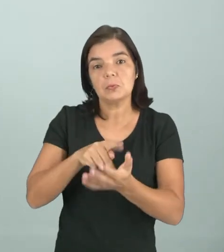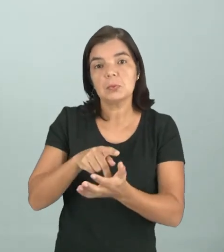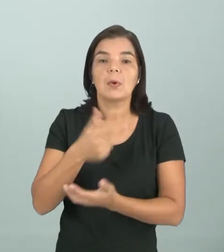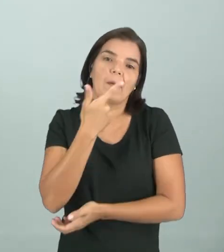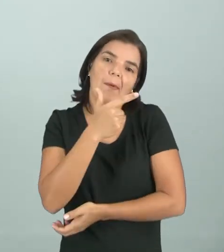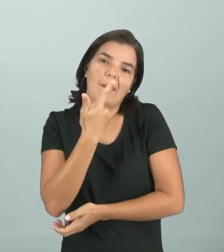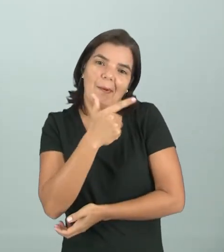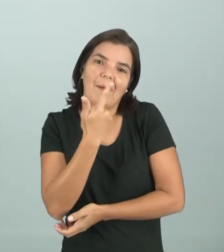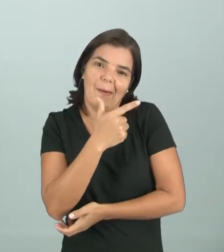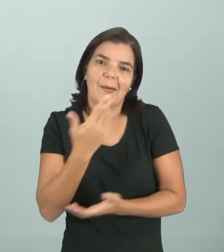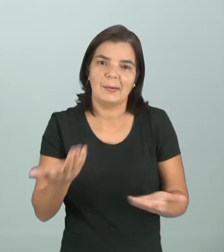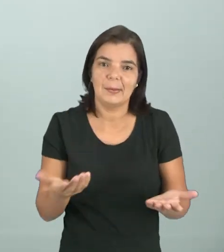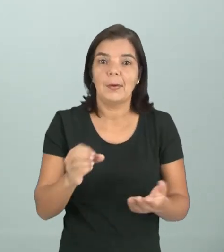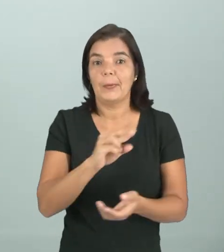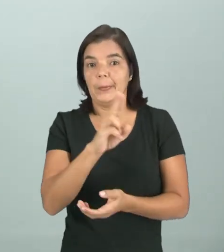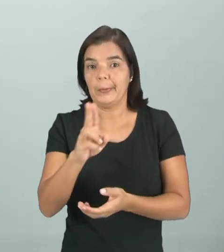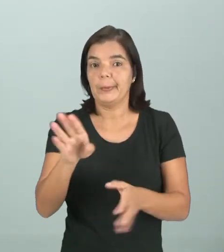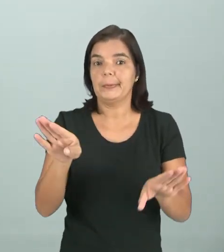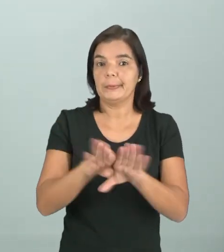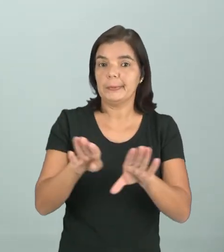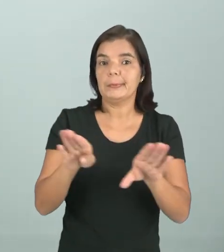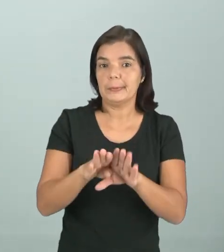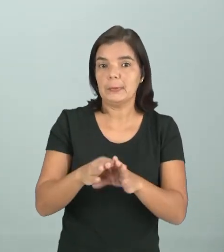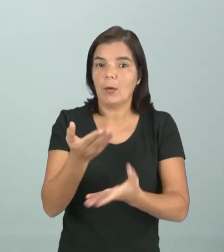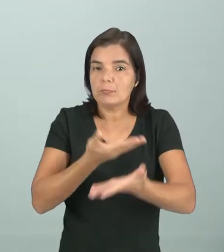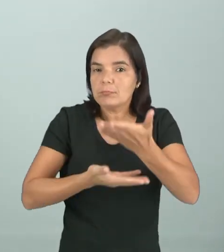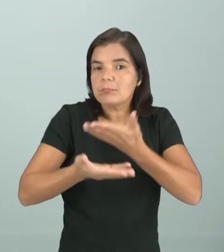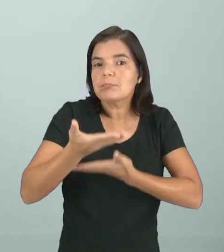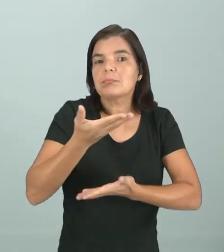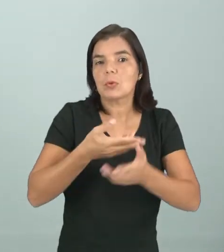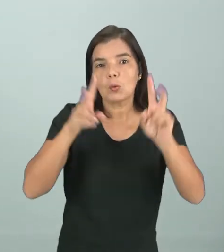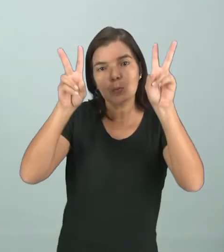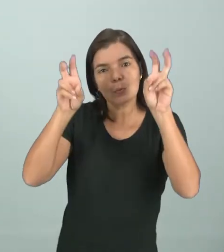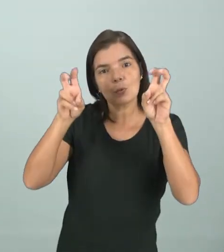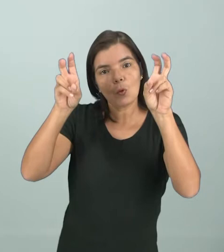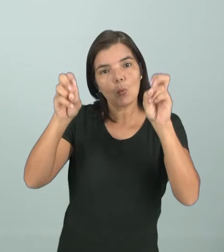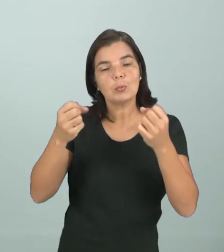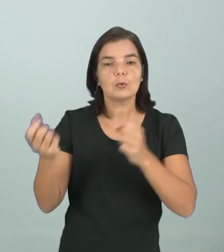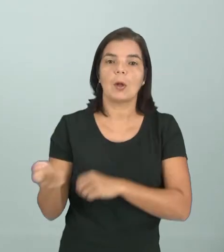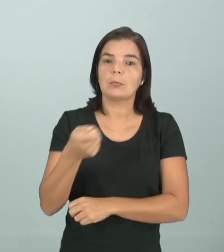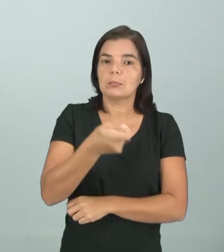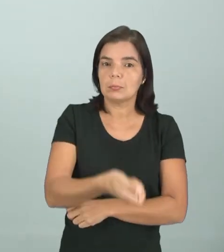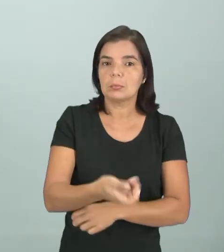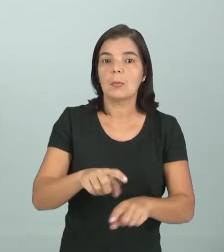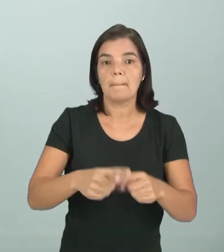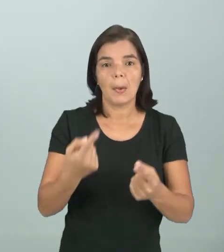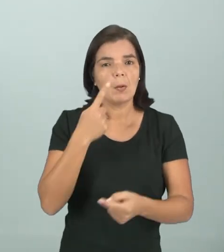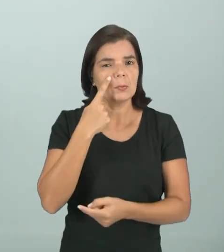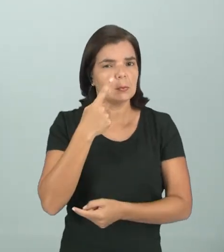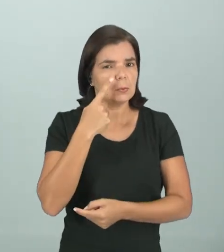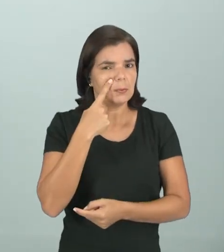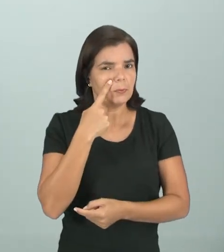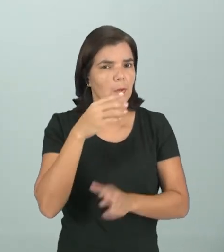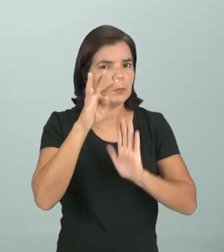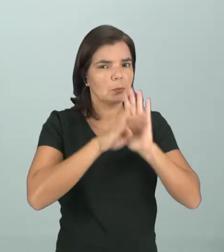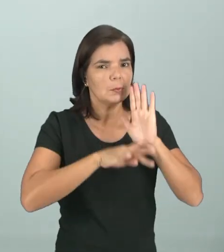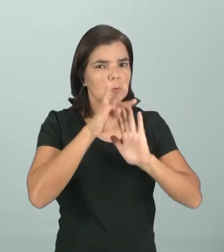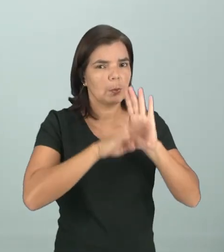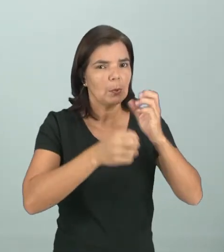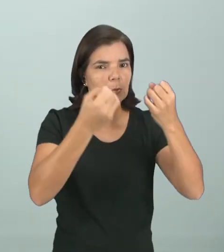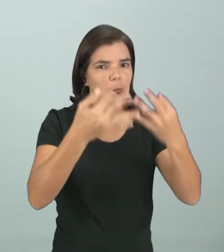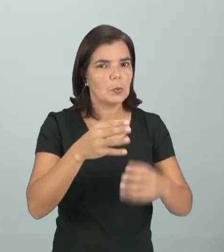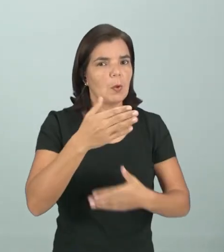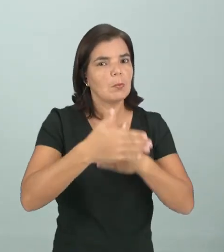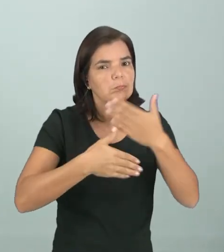bastante engraçado, ou ele tem uma boa relação com aquele assunto que está sendo colocado. Mas vocês viram ali no nosso texto que ele fala